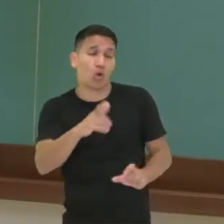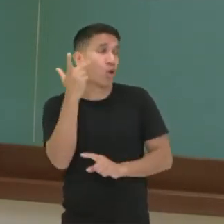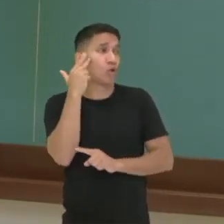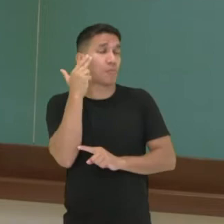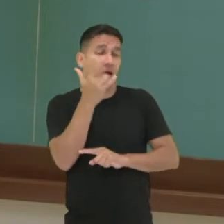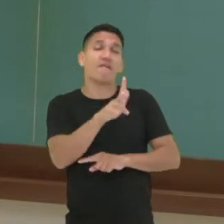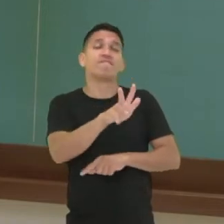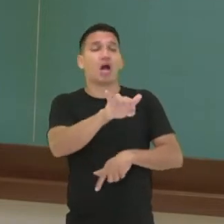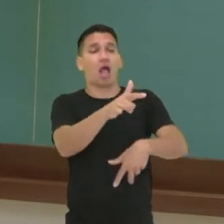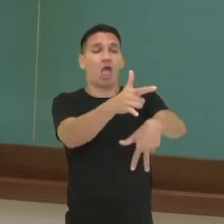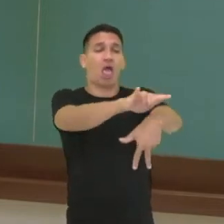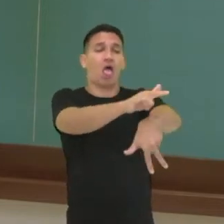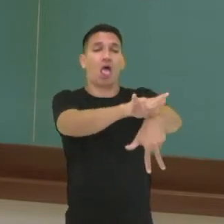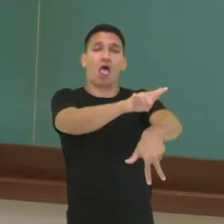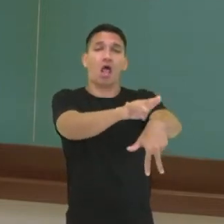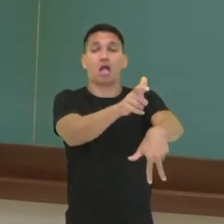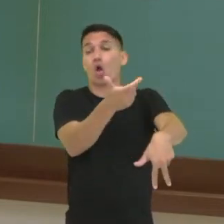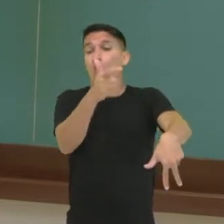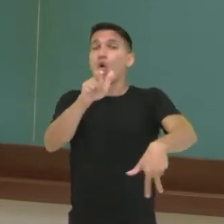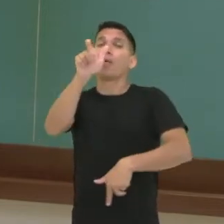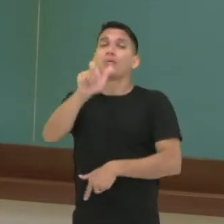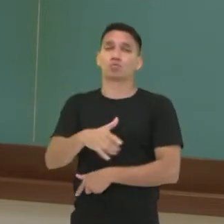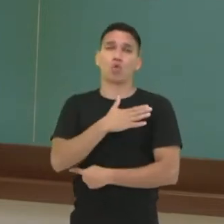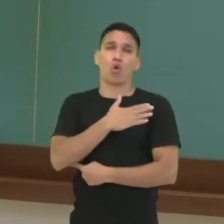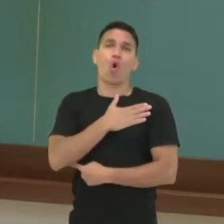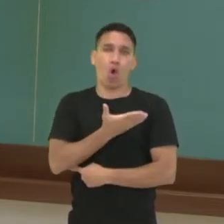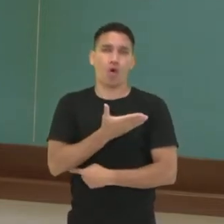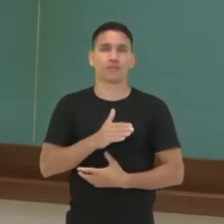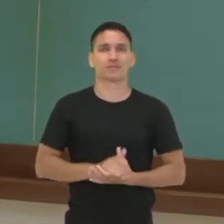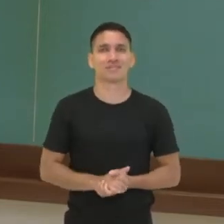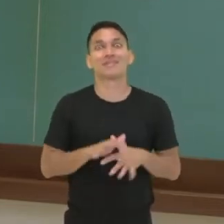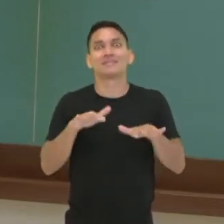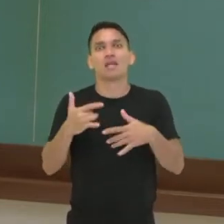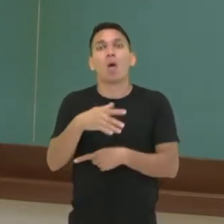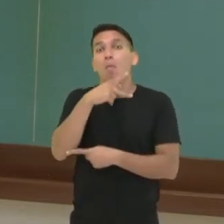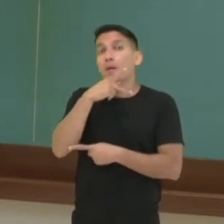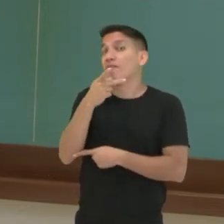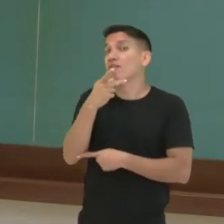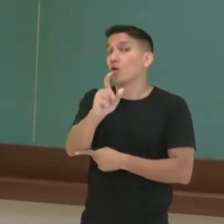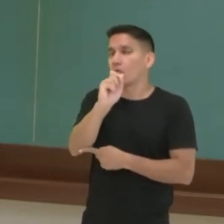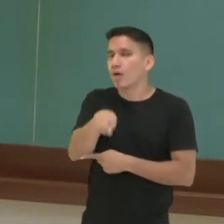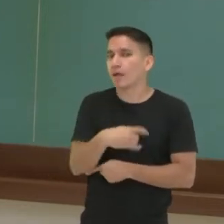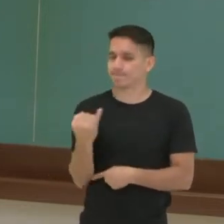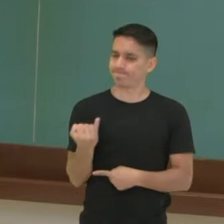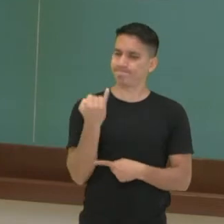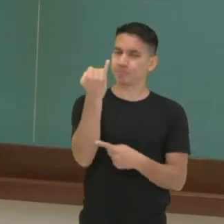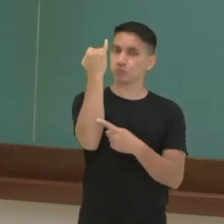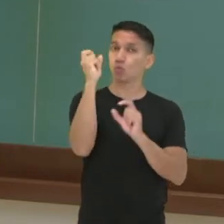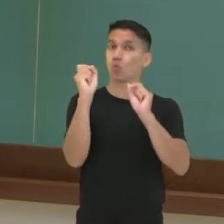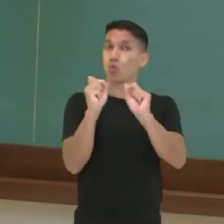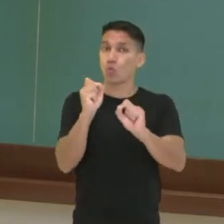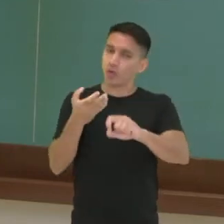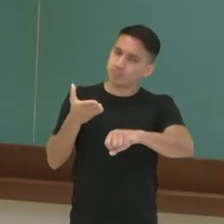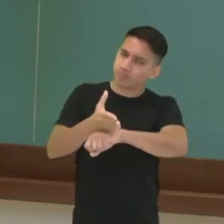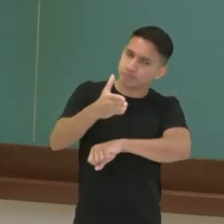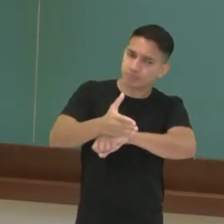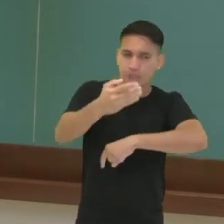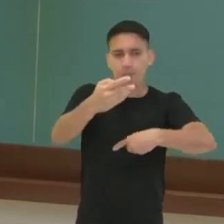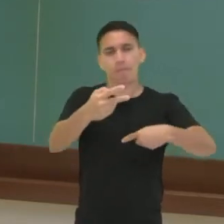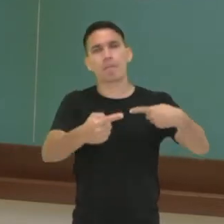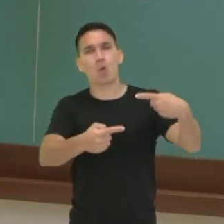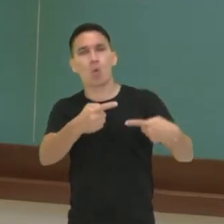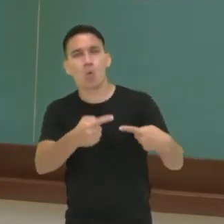por aqueles que gostam. Então, Platão ele vai refletir sobre a importância de participar,